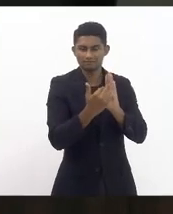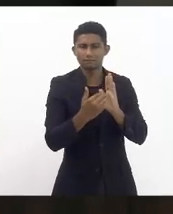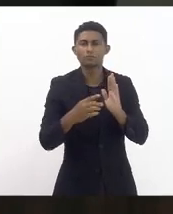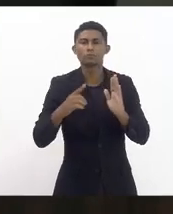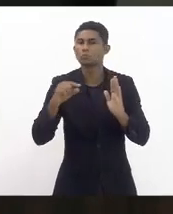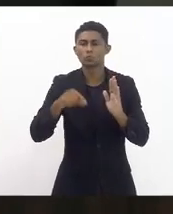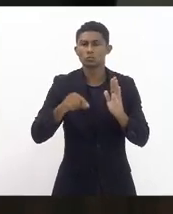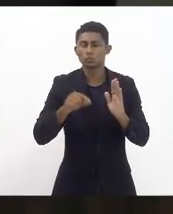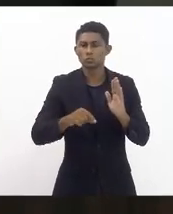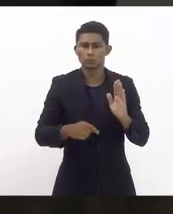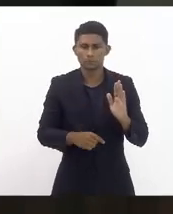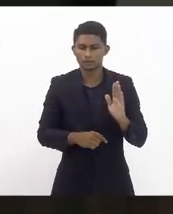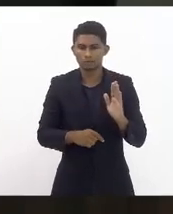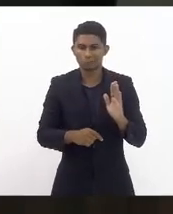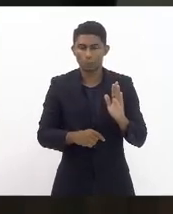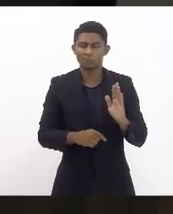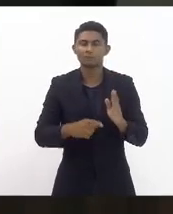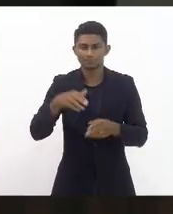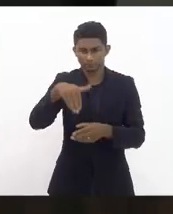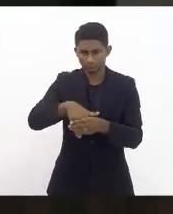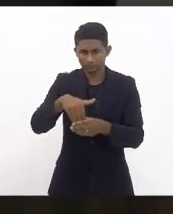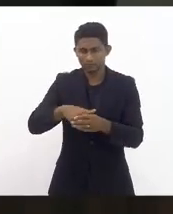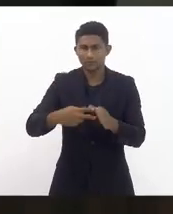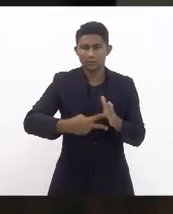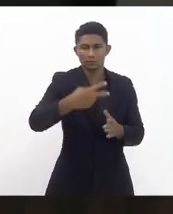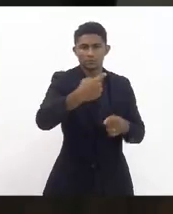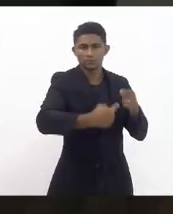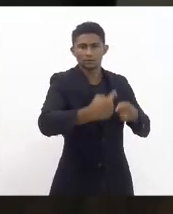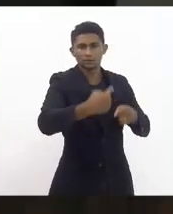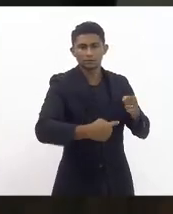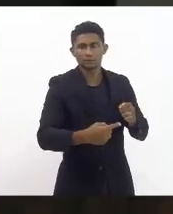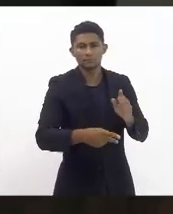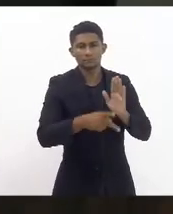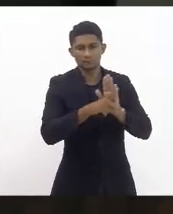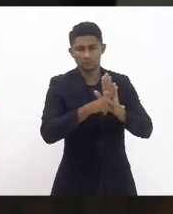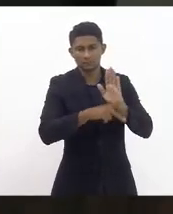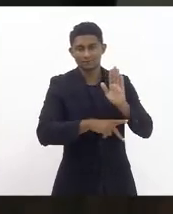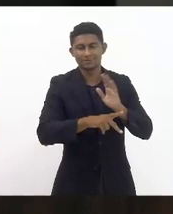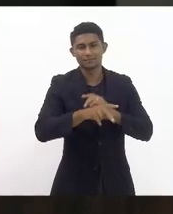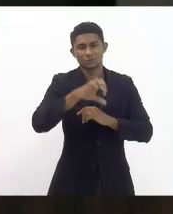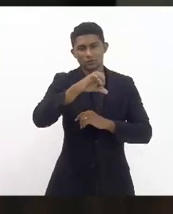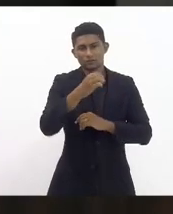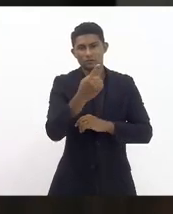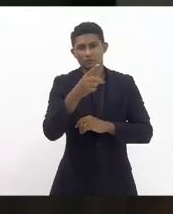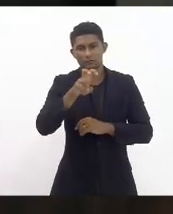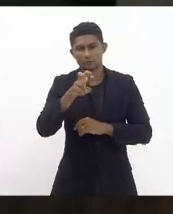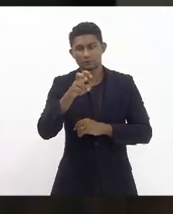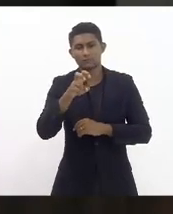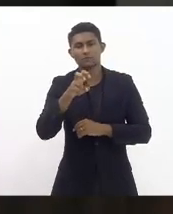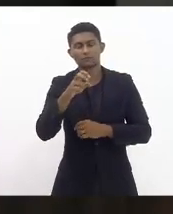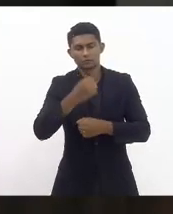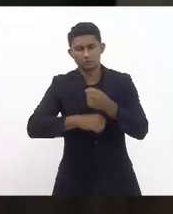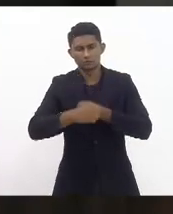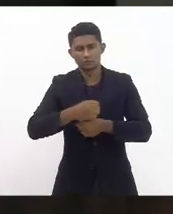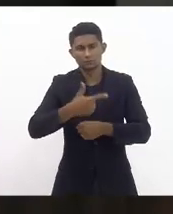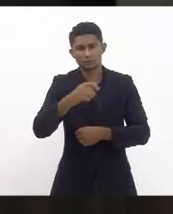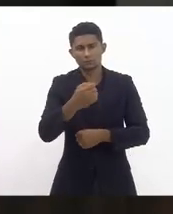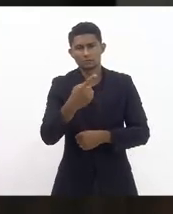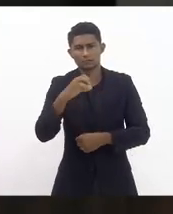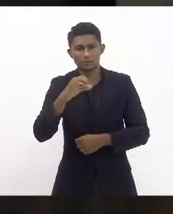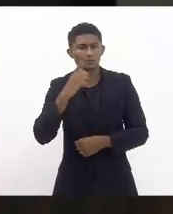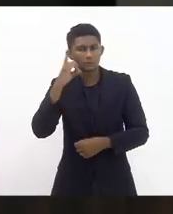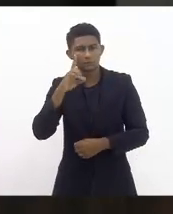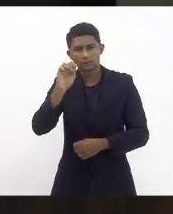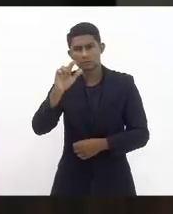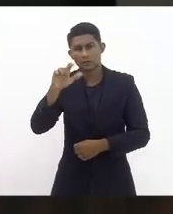ordinária, em votação, em segunda discussão, projeto de lei 915-19, de autoria da deputada Alana Passos, que dispõe sobre incentivo à